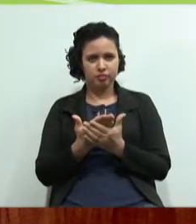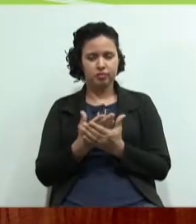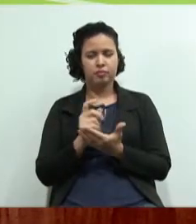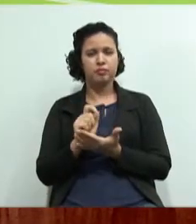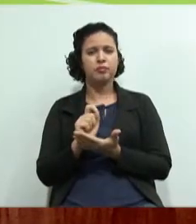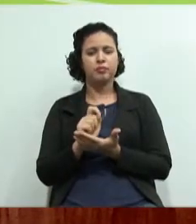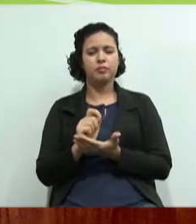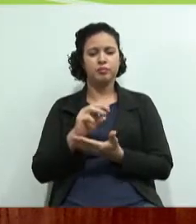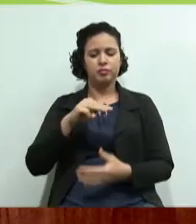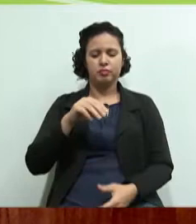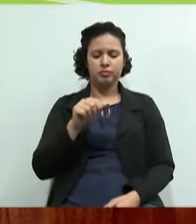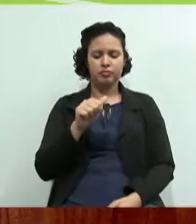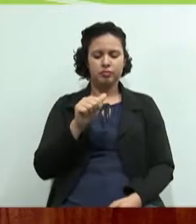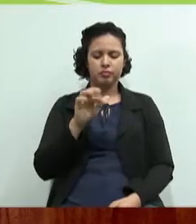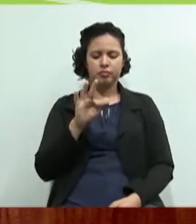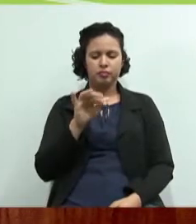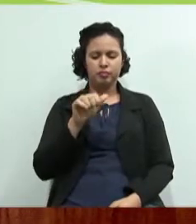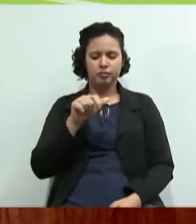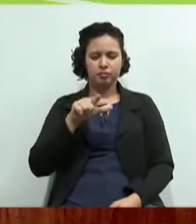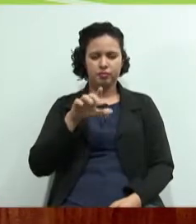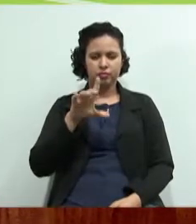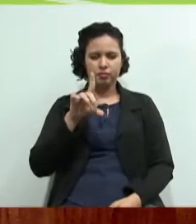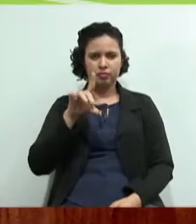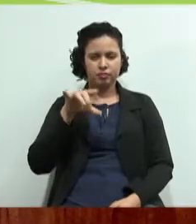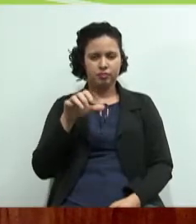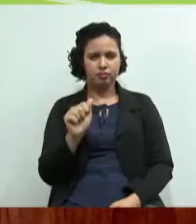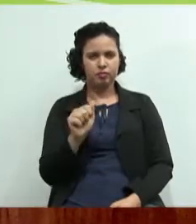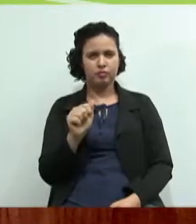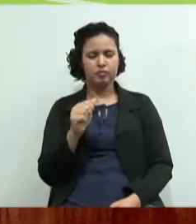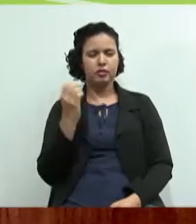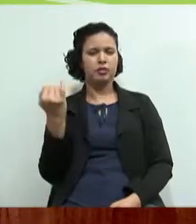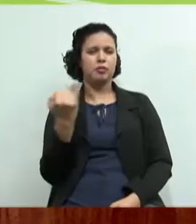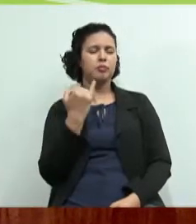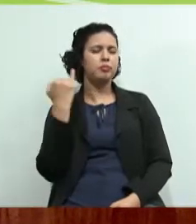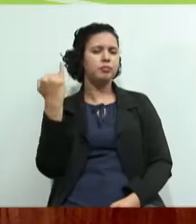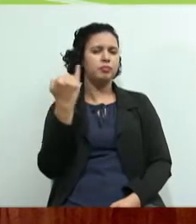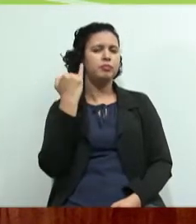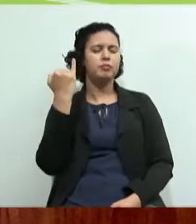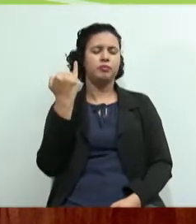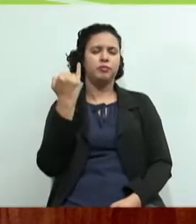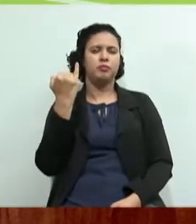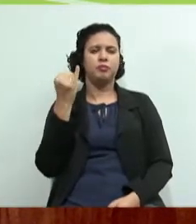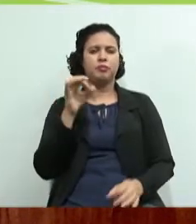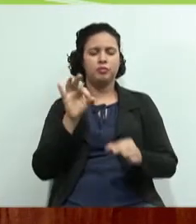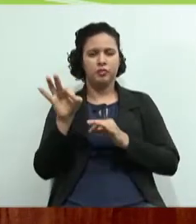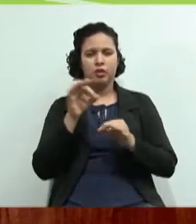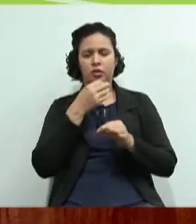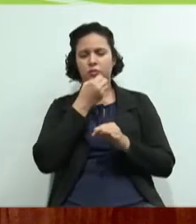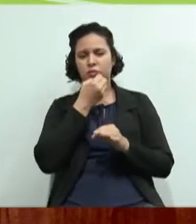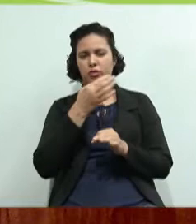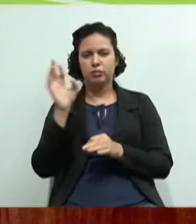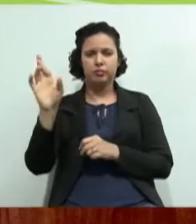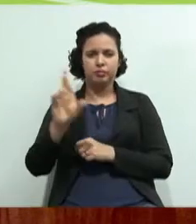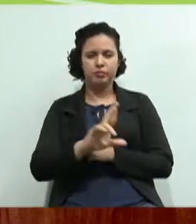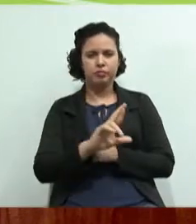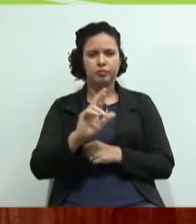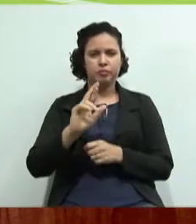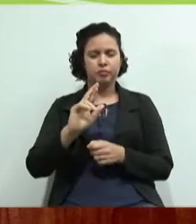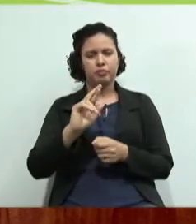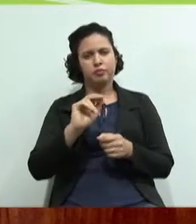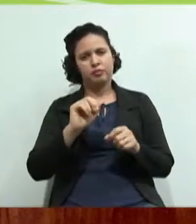Rodrigues, no qual eles respondem que a importância de planejar para obter um bom resultado nas